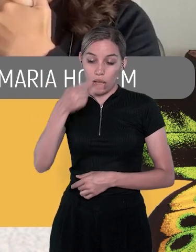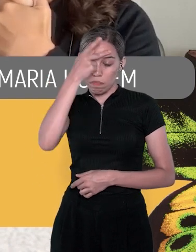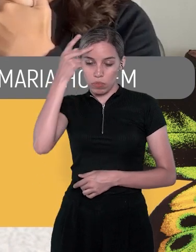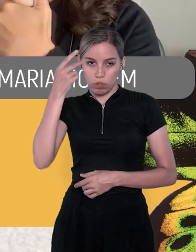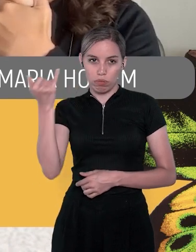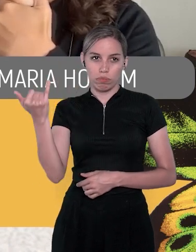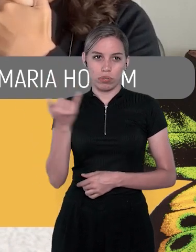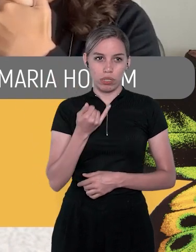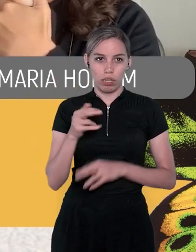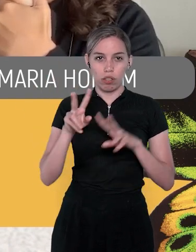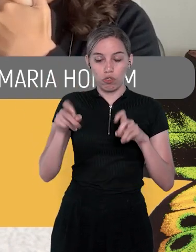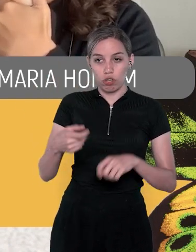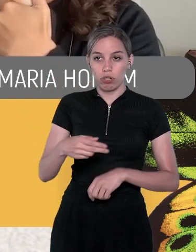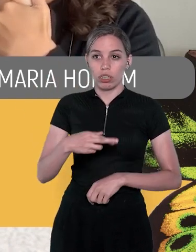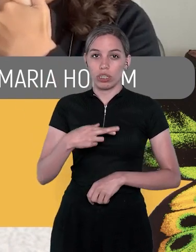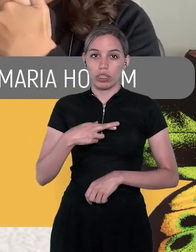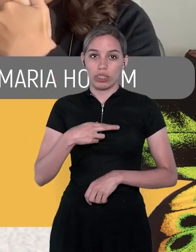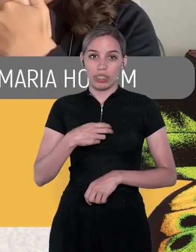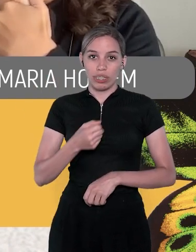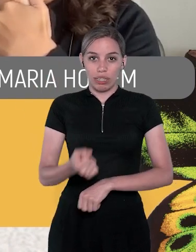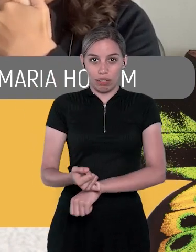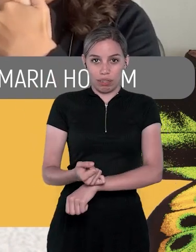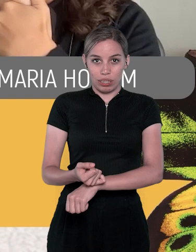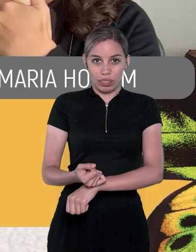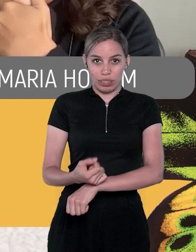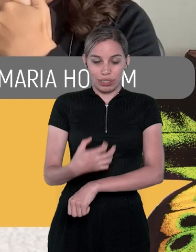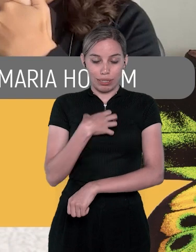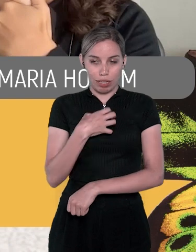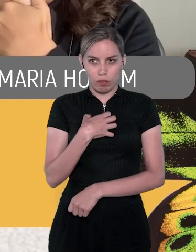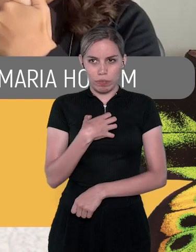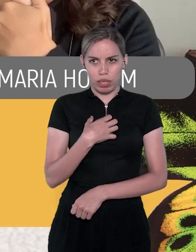toda vez que alguém falava sobre algum tipo de sentimento, assim, não vem com